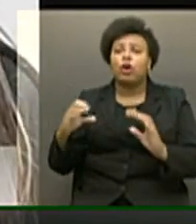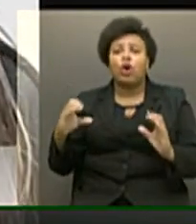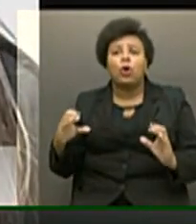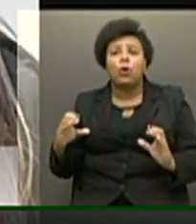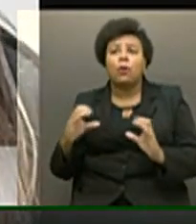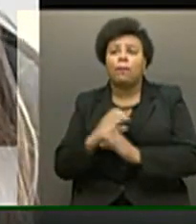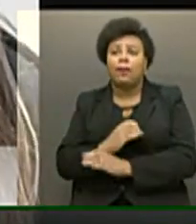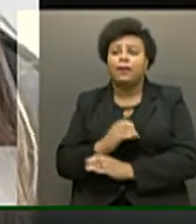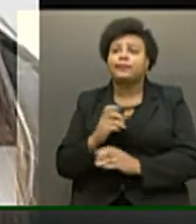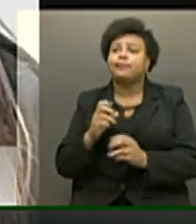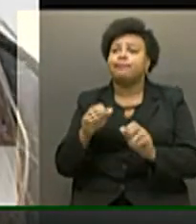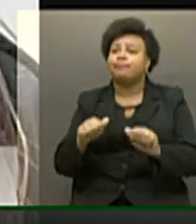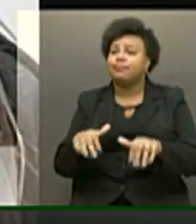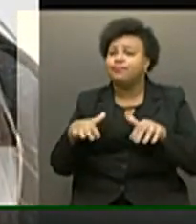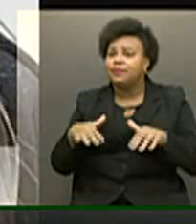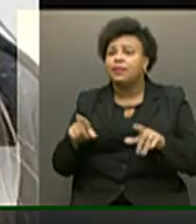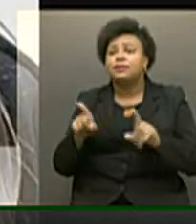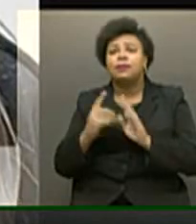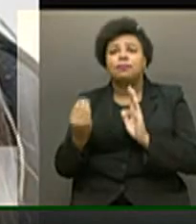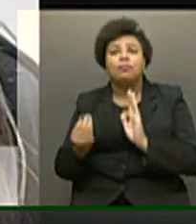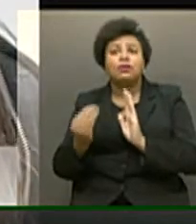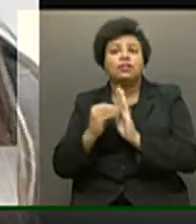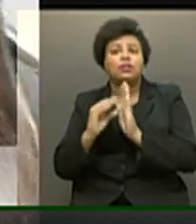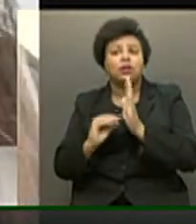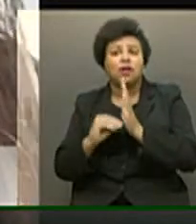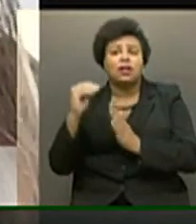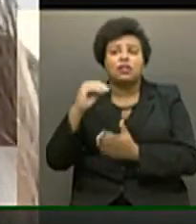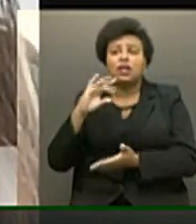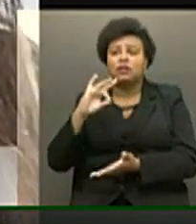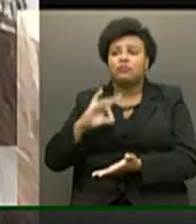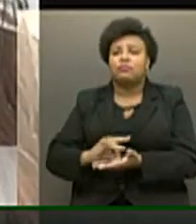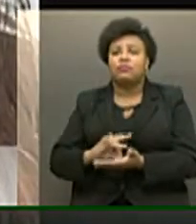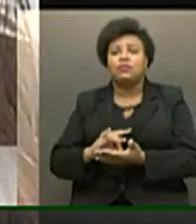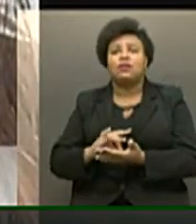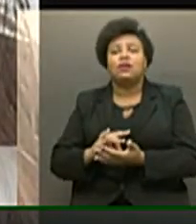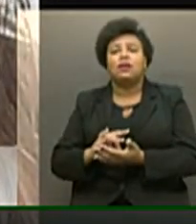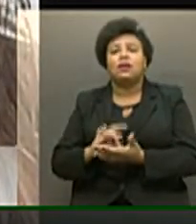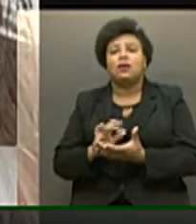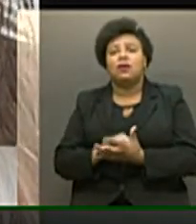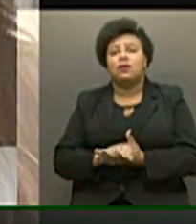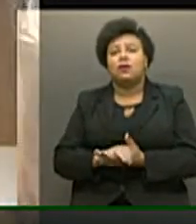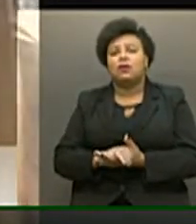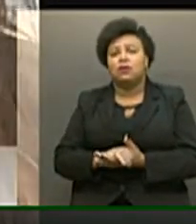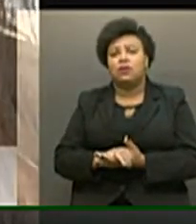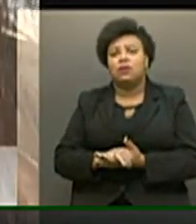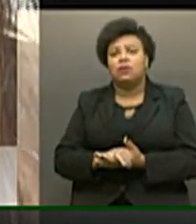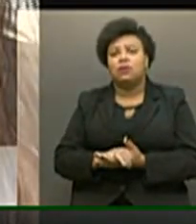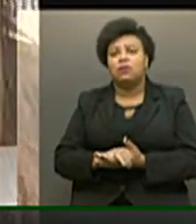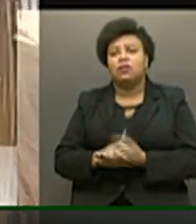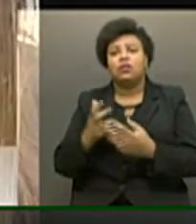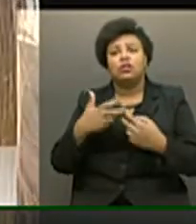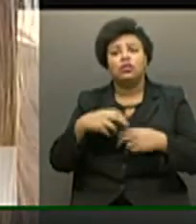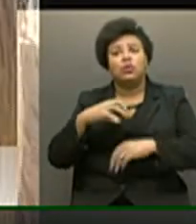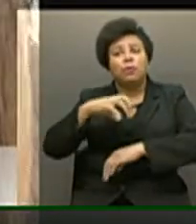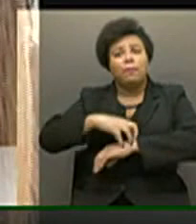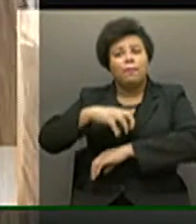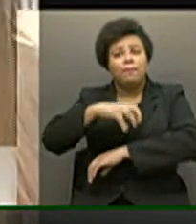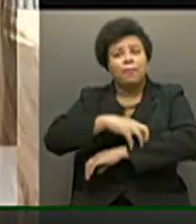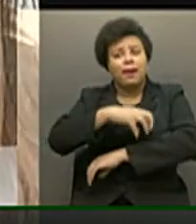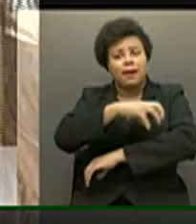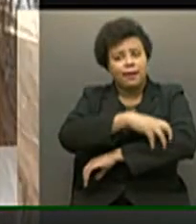na Assembleia, incluindo no calendário oficial de eventos do Estado, do Parque Estadual